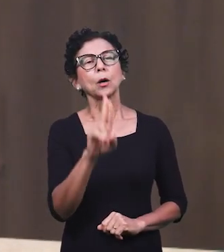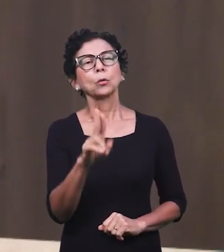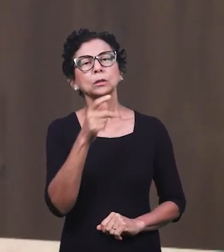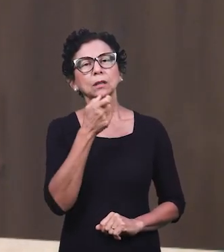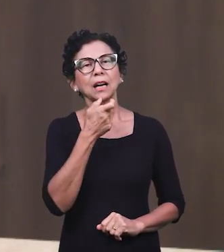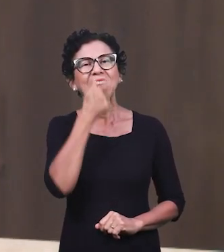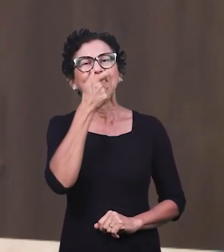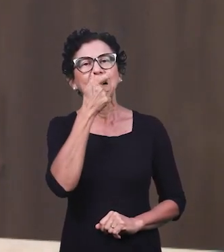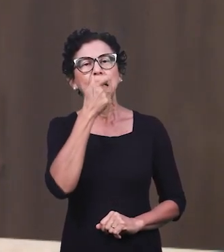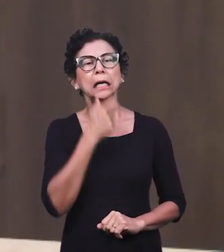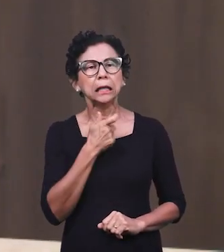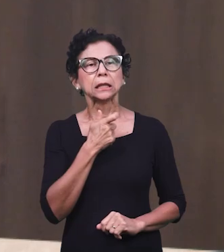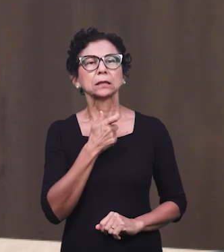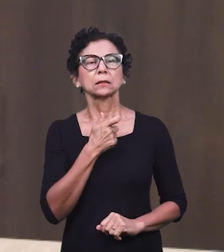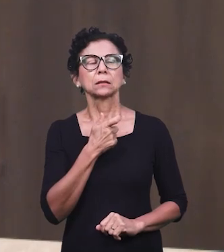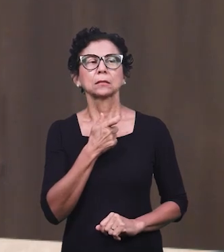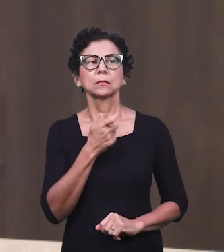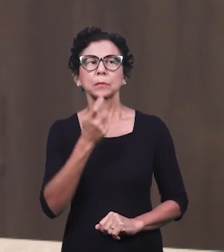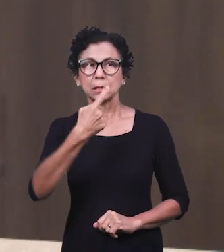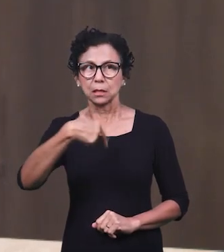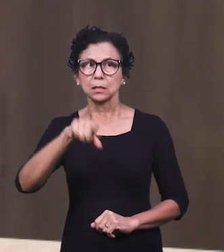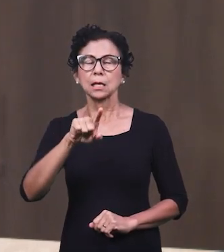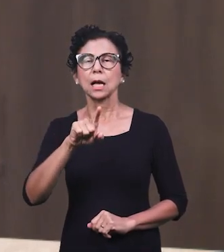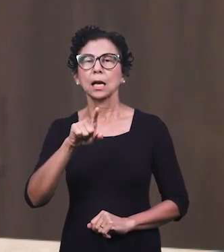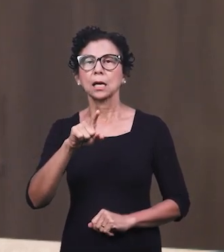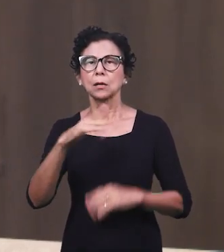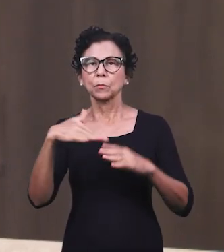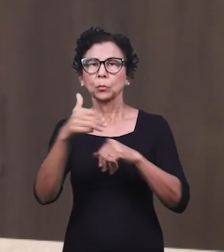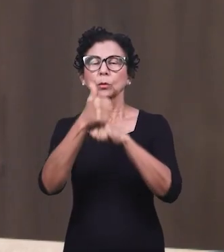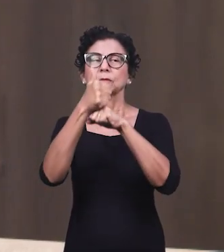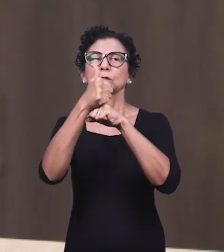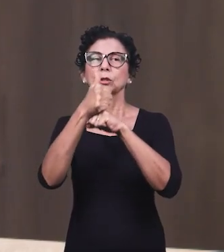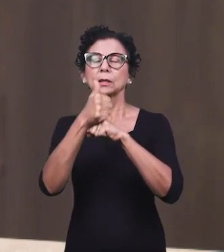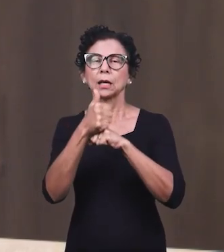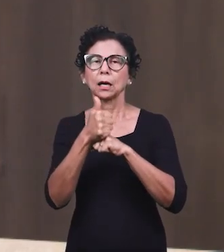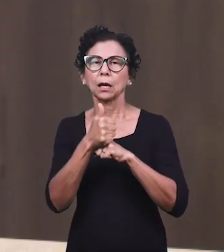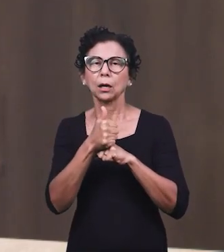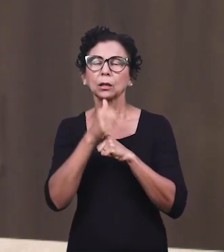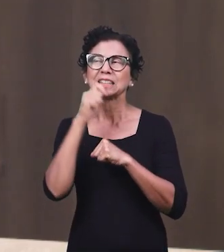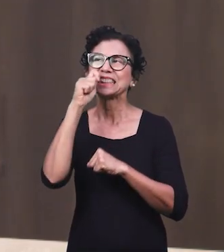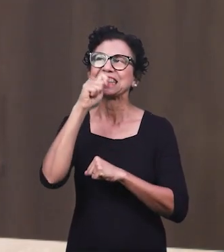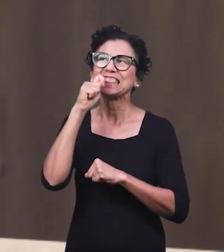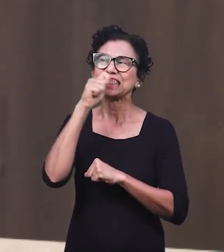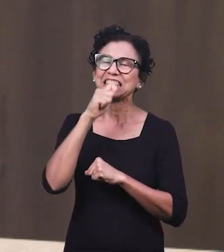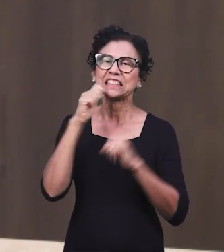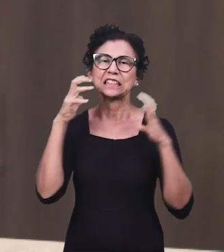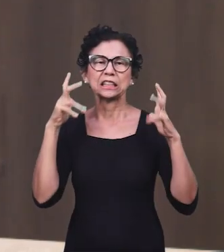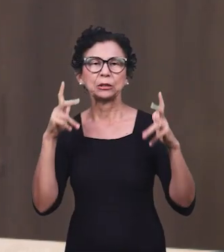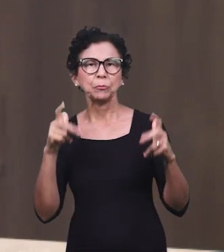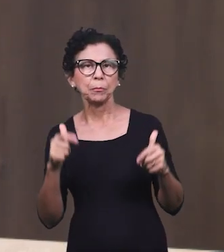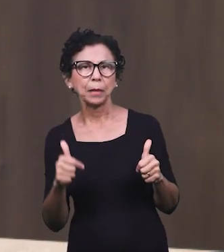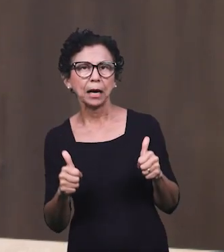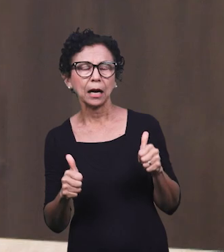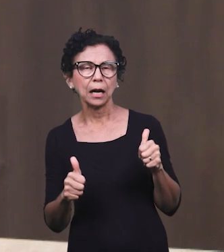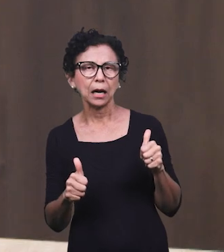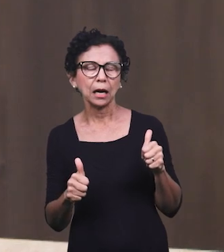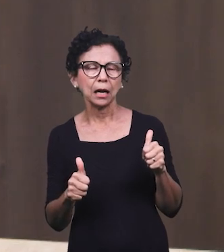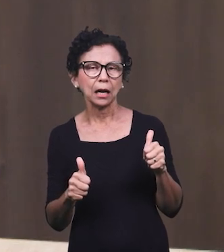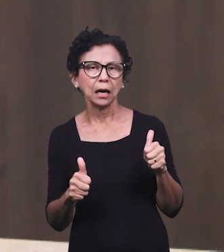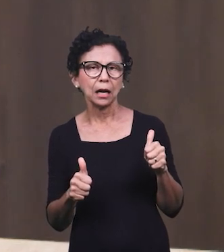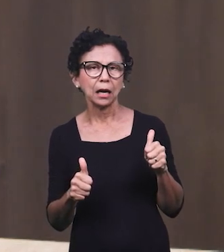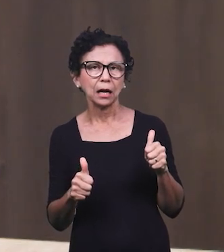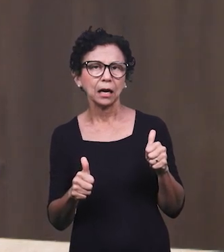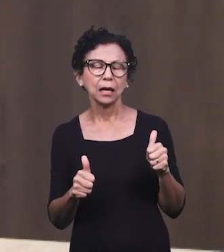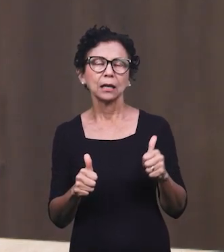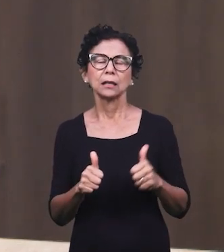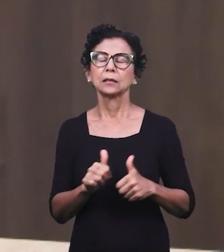prótese... Sim. Tem de comparecer a um dentista de 6 em 6 meses para uma manutenção regular, para um trabalho de limpeza. Quem